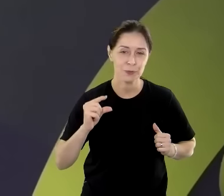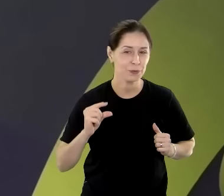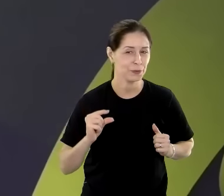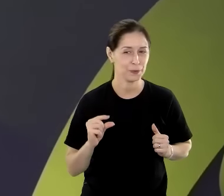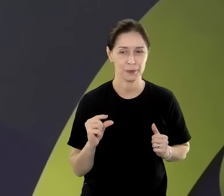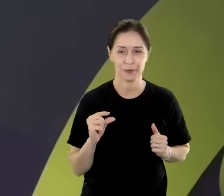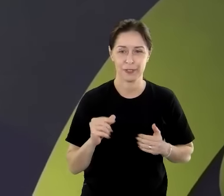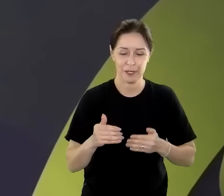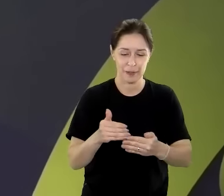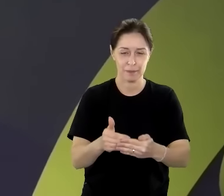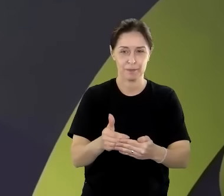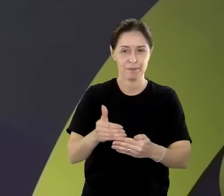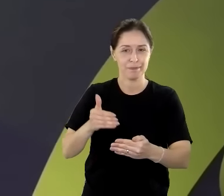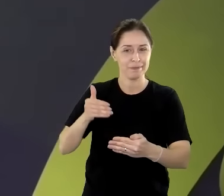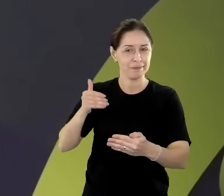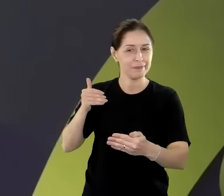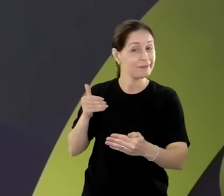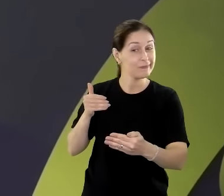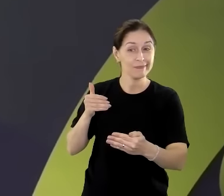doenças.